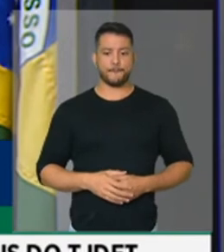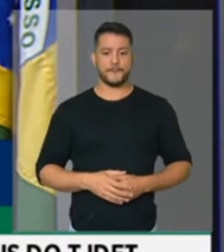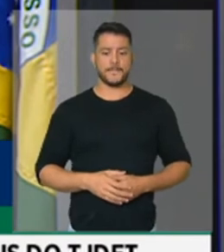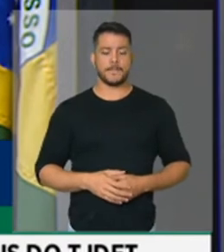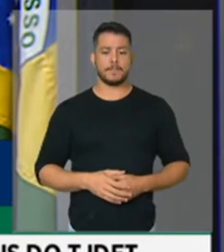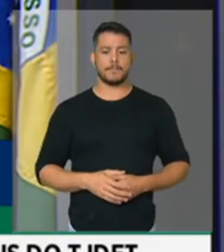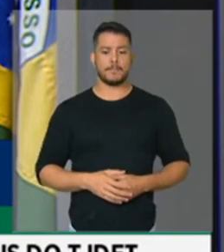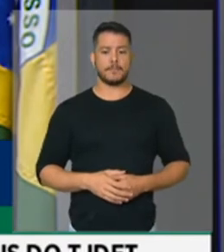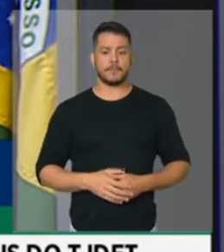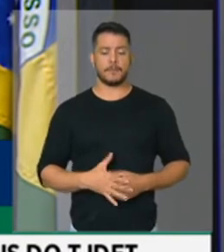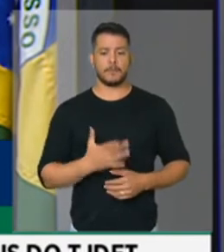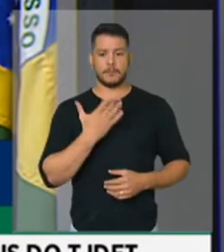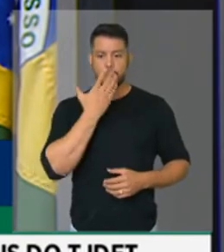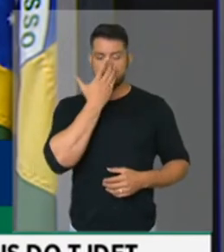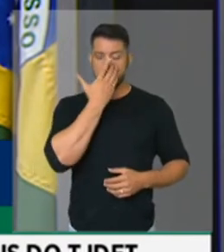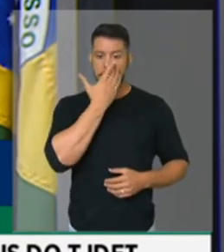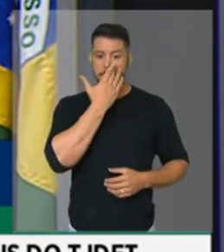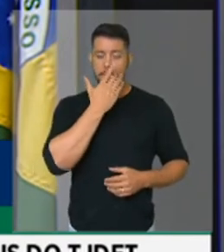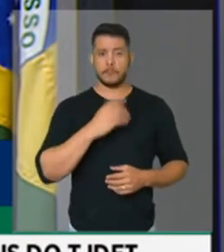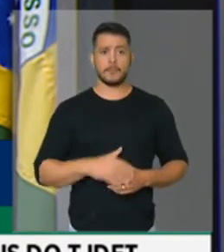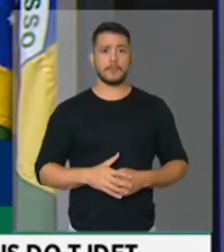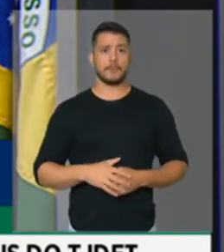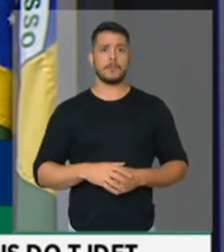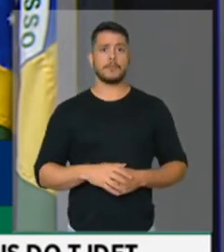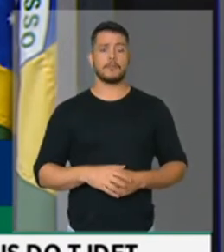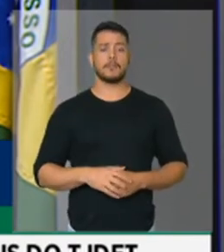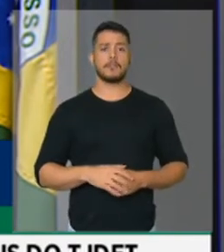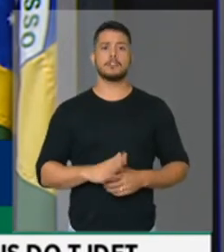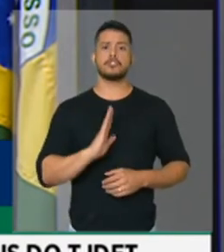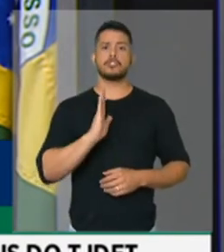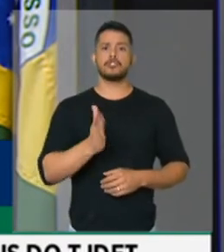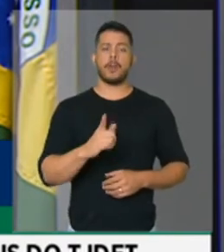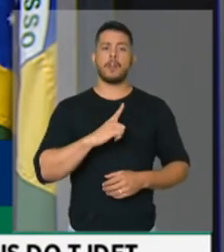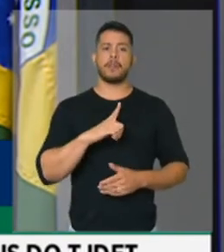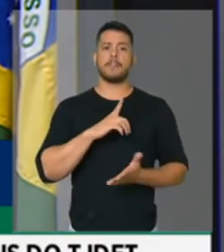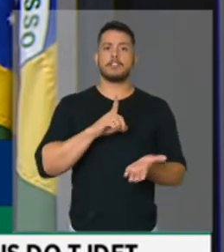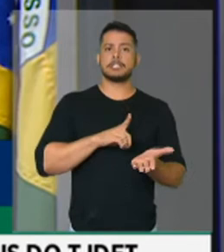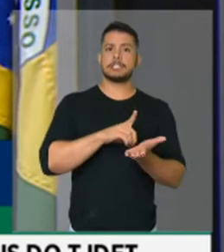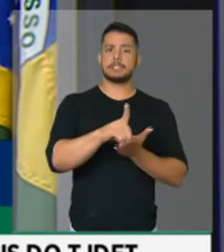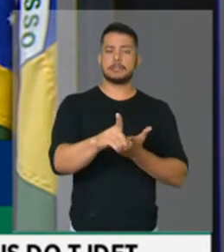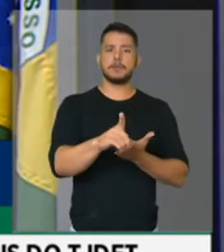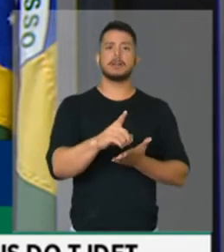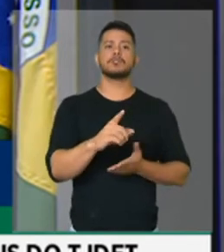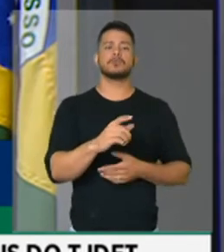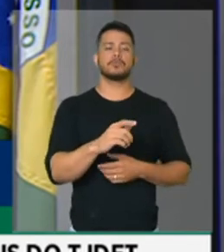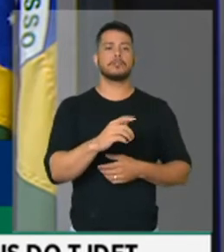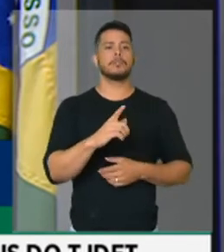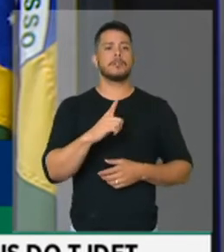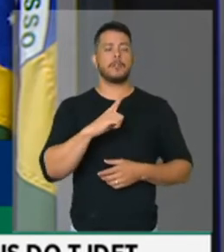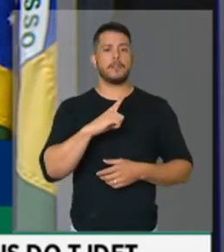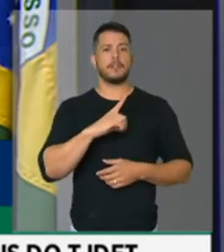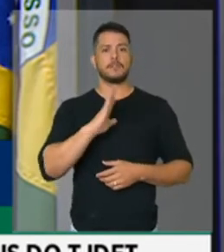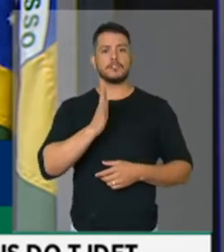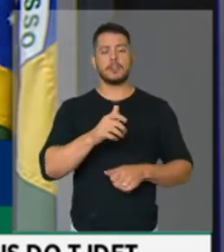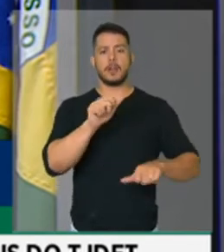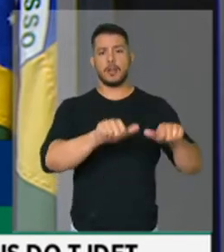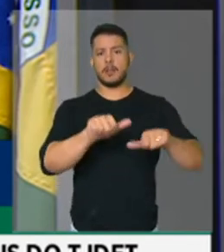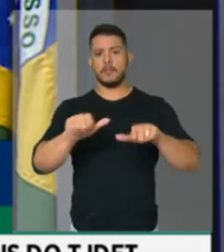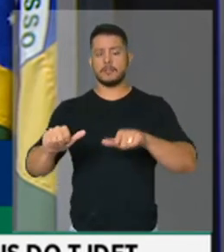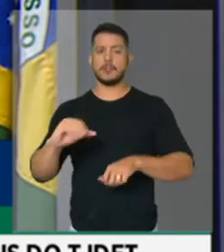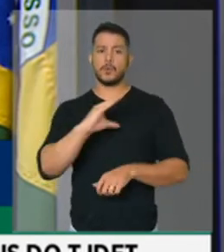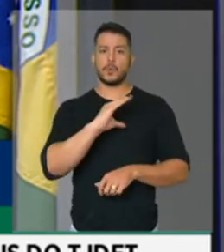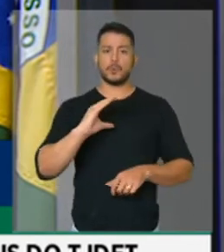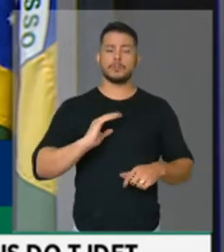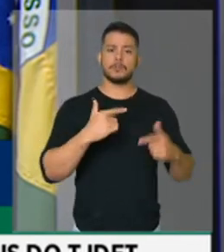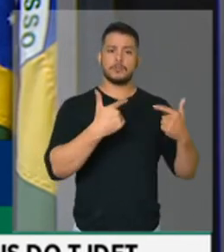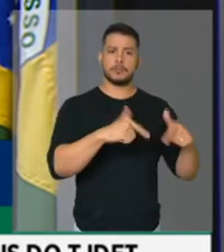Em despacho de 13/4/2021, a proposição foi distribuída para apreciação prévia nas seguintes comissões de trabalho de administração e